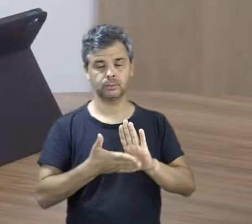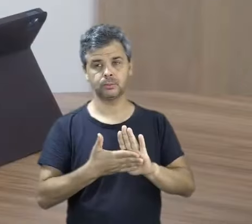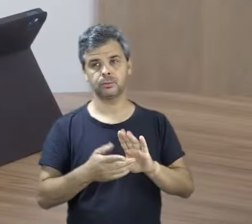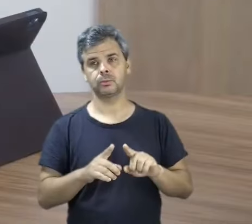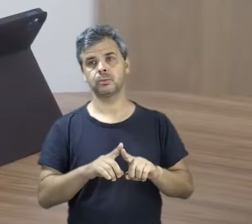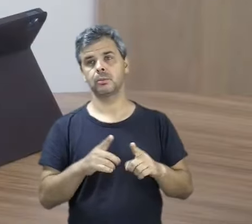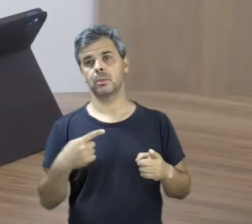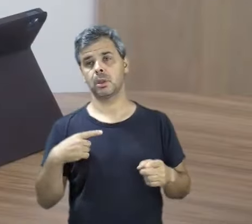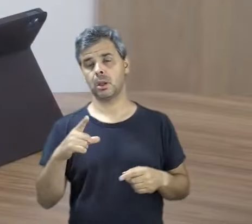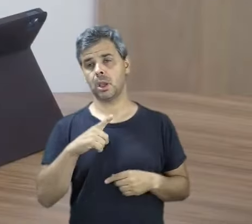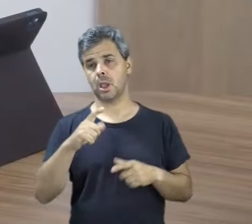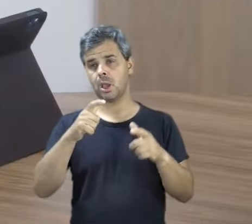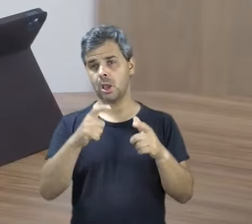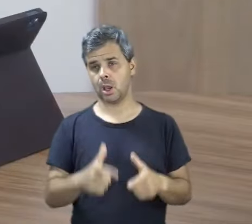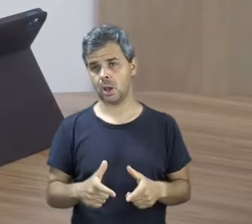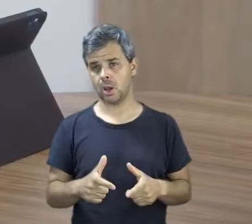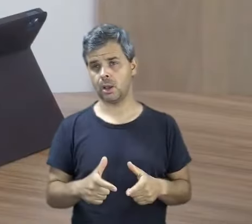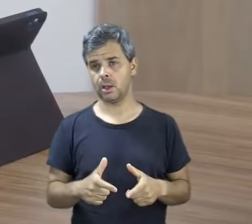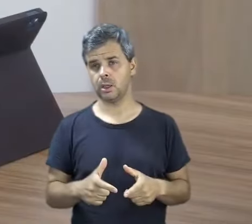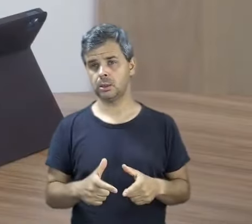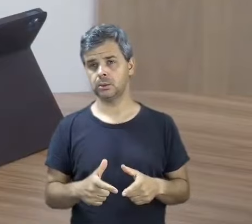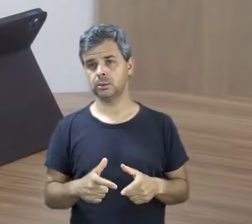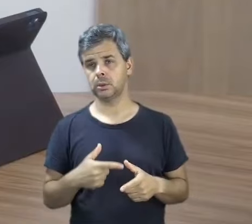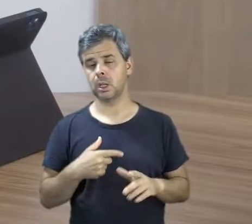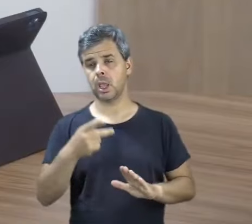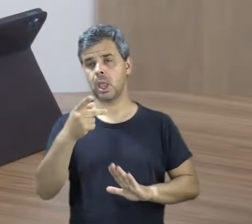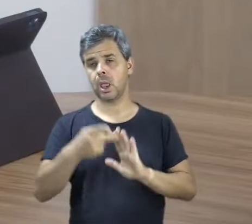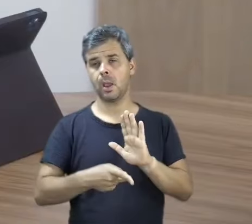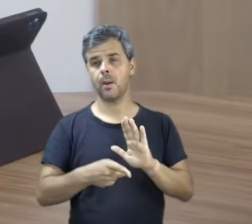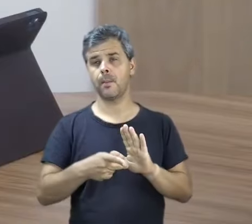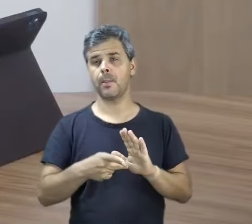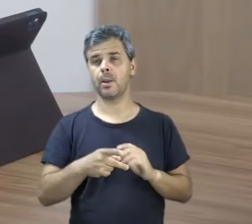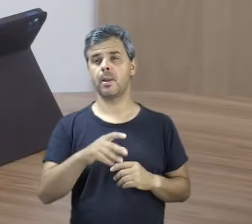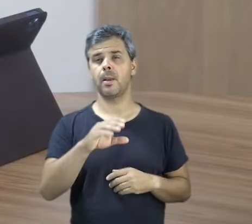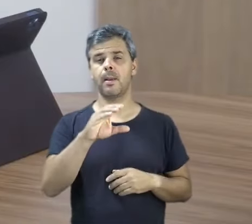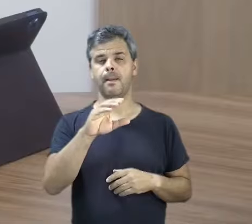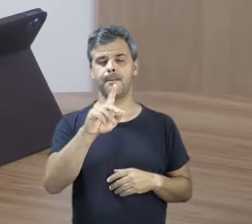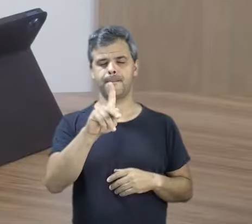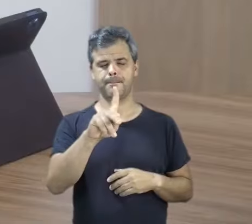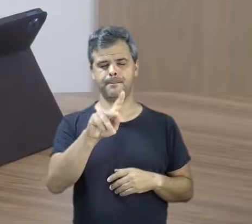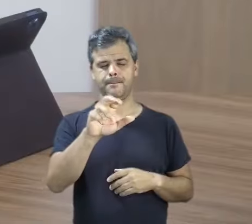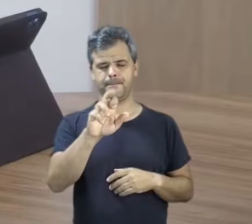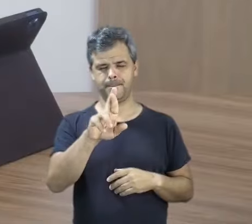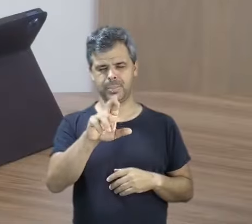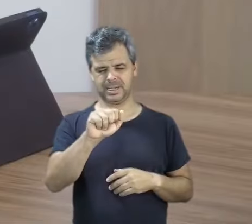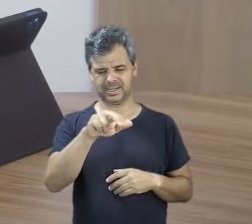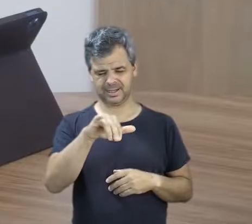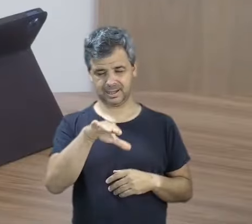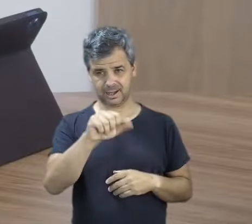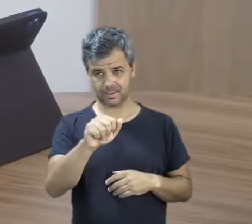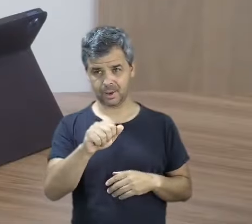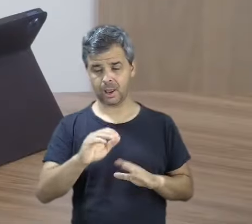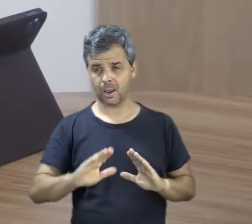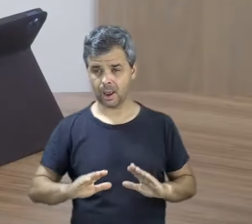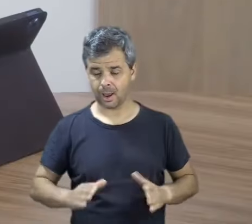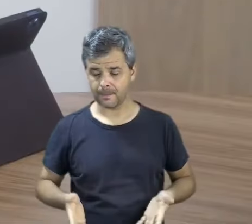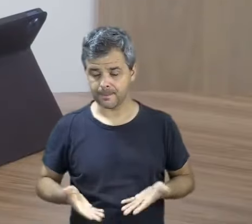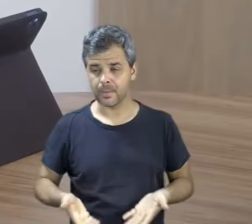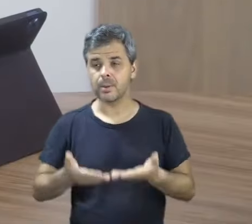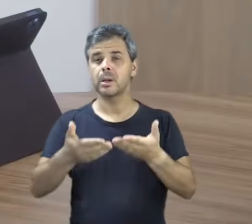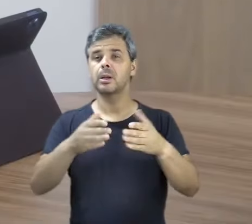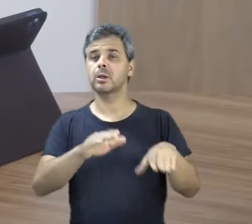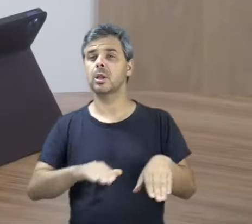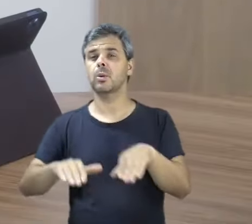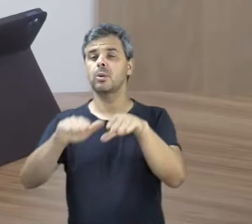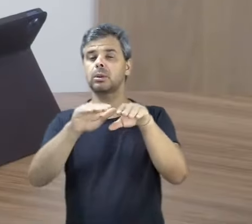proposta, onde é lançado o Planapir, acho que essa é a sigla, né? Que é o Plano Nacional de Promoção da Igualdade